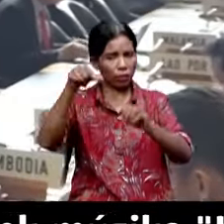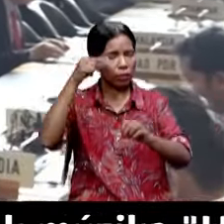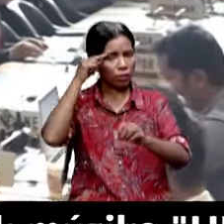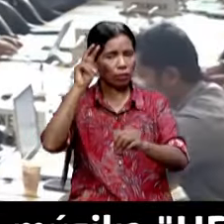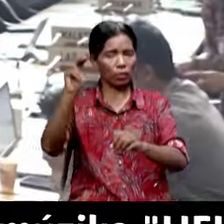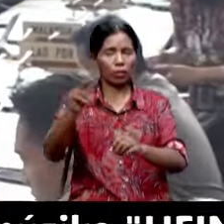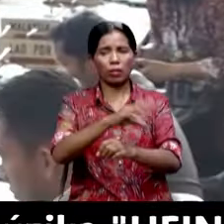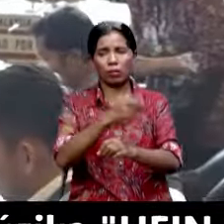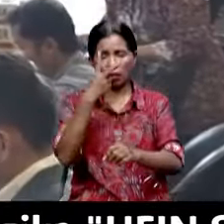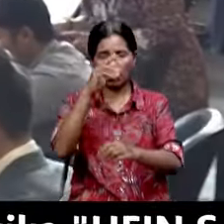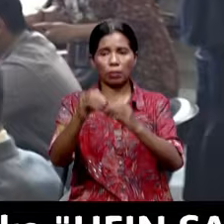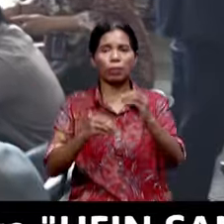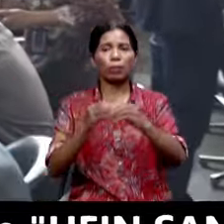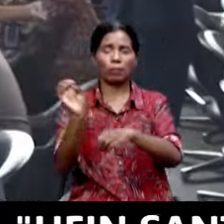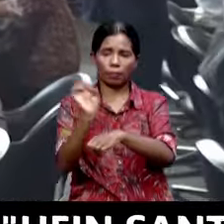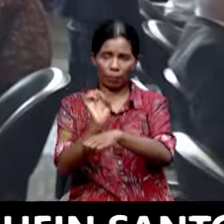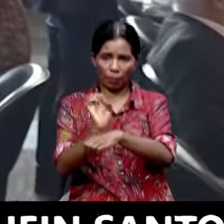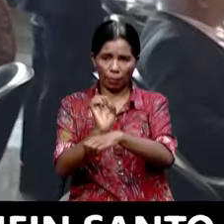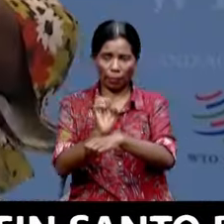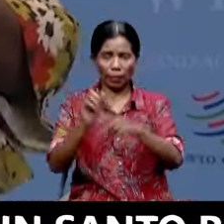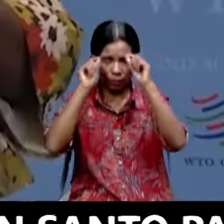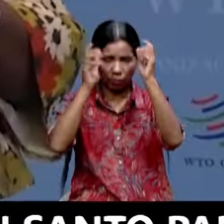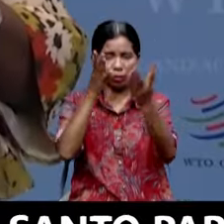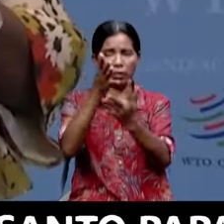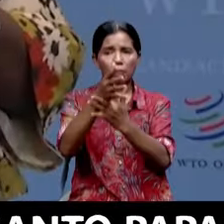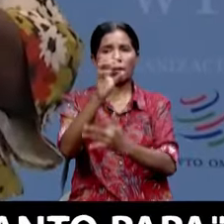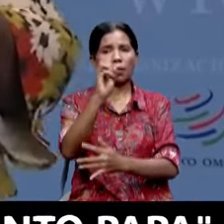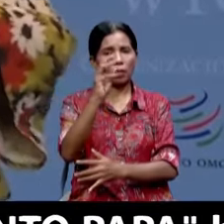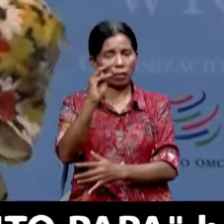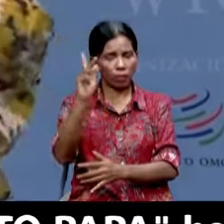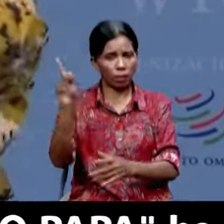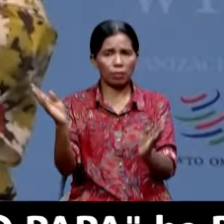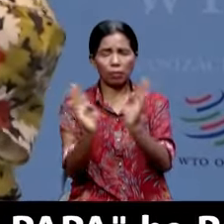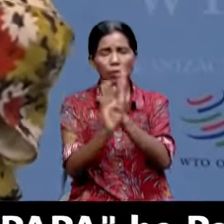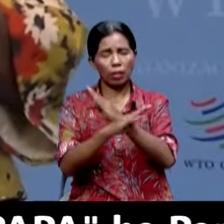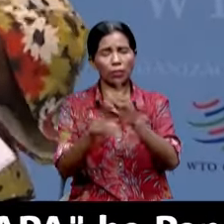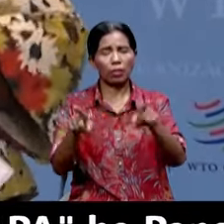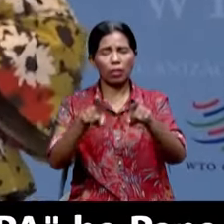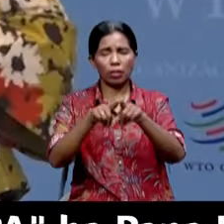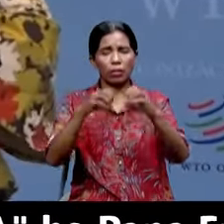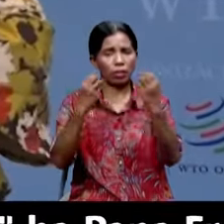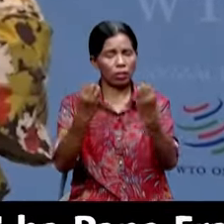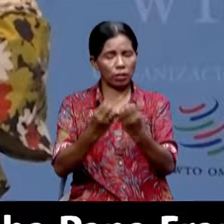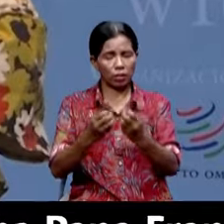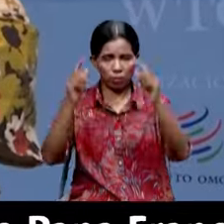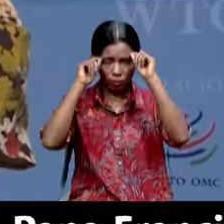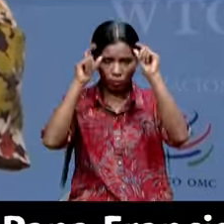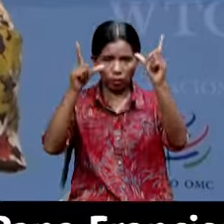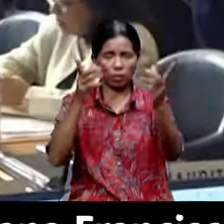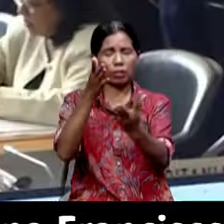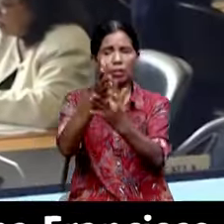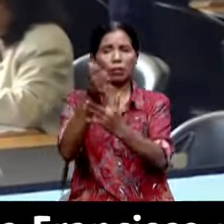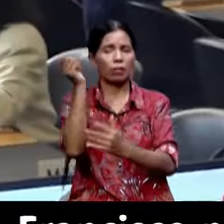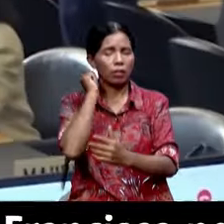e a diversificação economia. Adesão Timor-Leste para o OMK, se sai a nessa fundação para a integração Timor-Leste Nian e